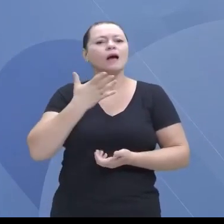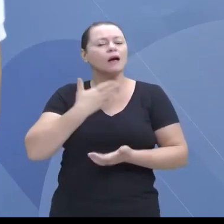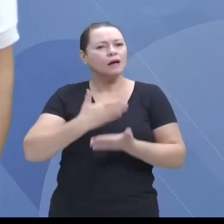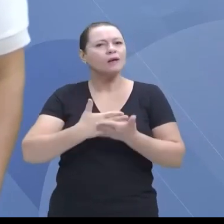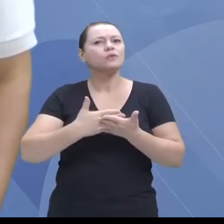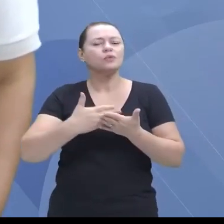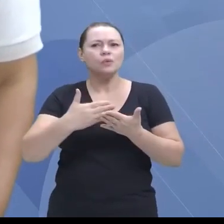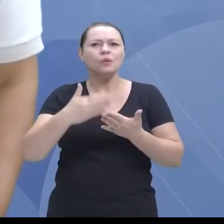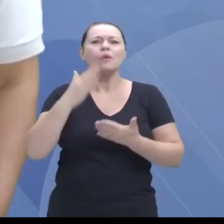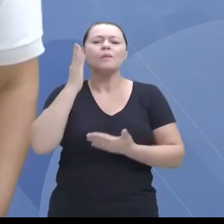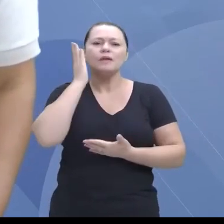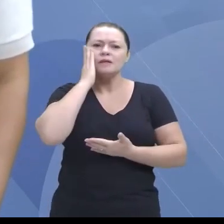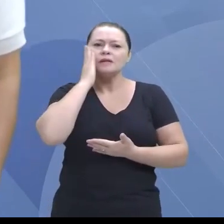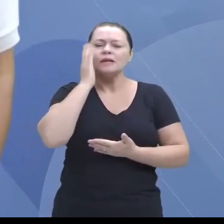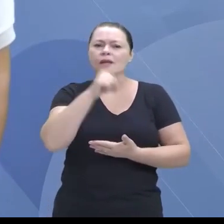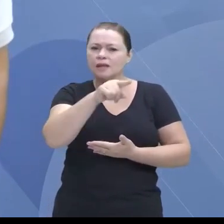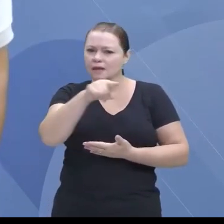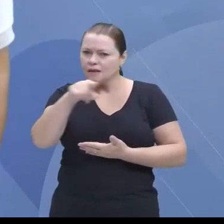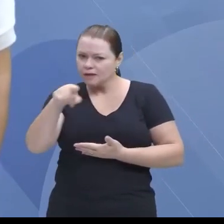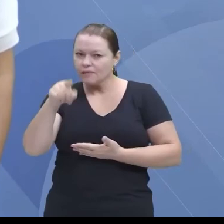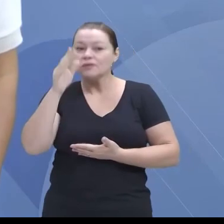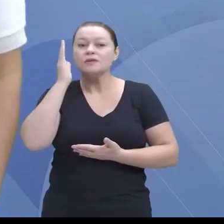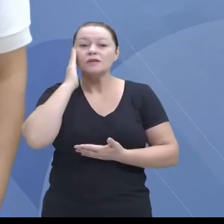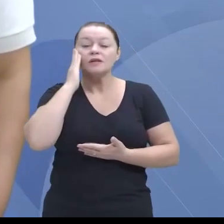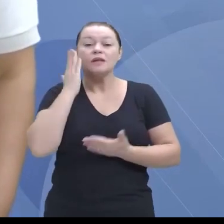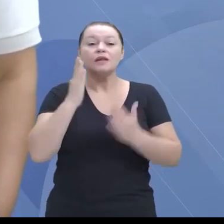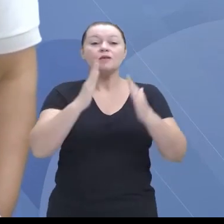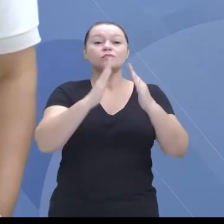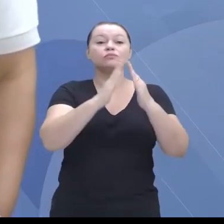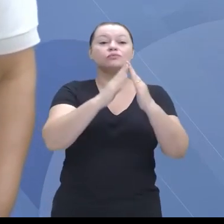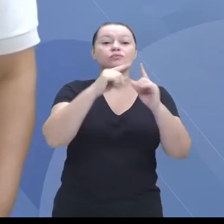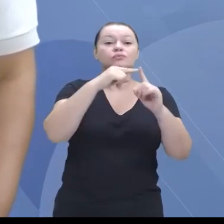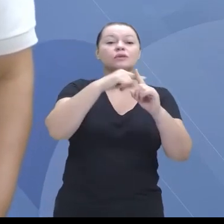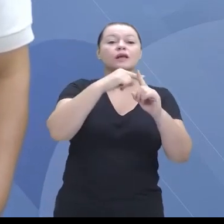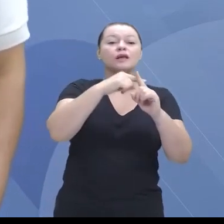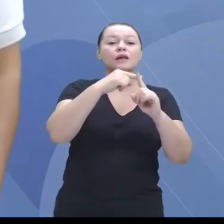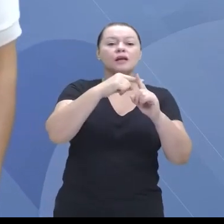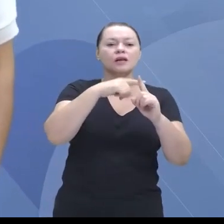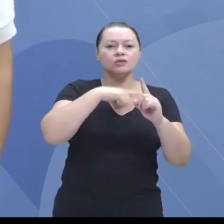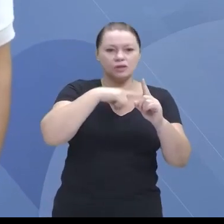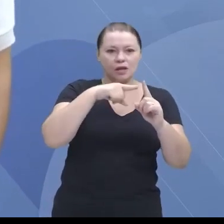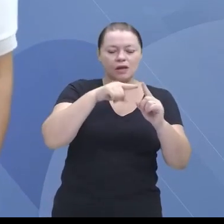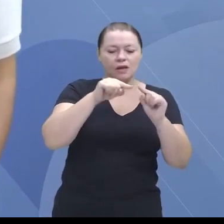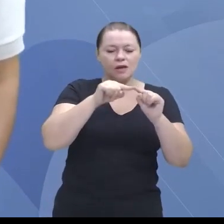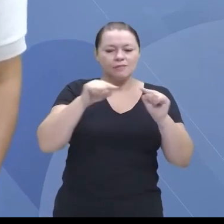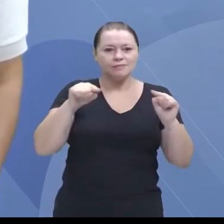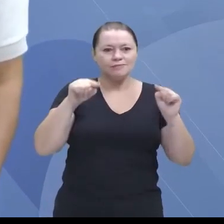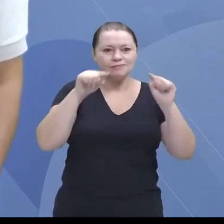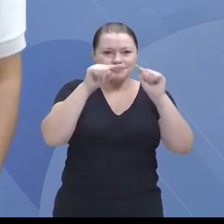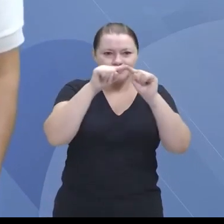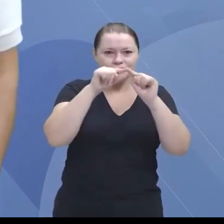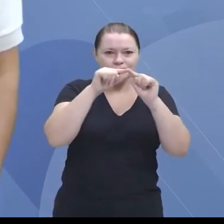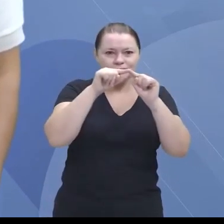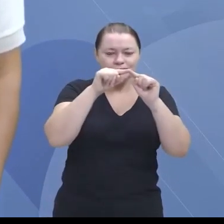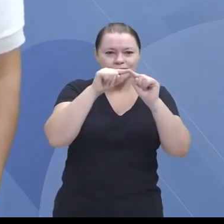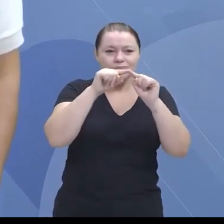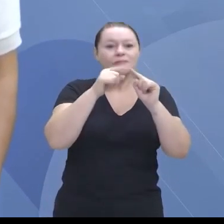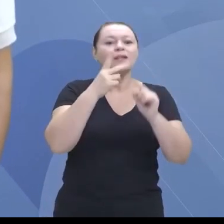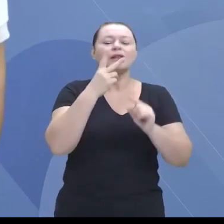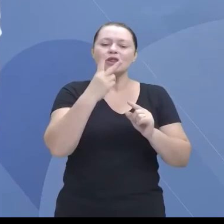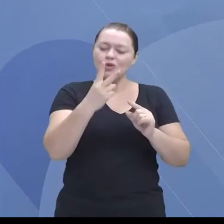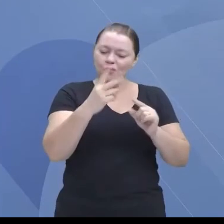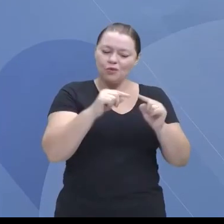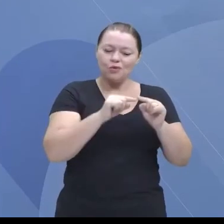ouvir vocês. O telhado da igreja é um triângulo, 2 triângulos?